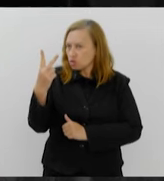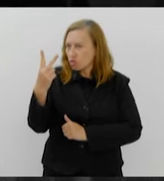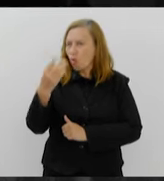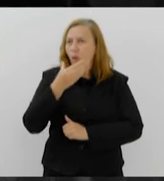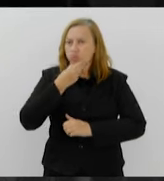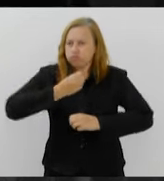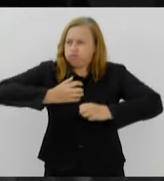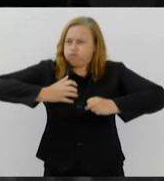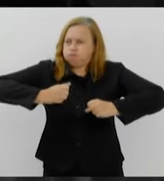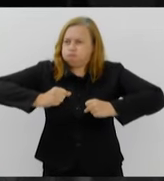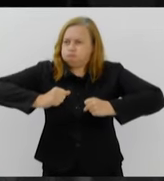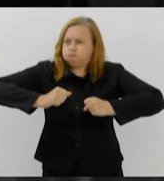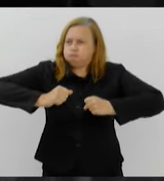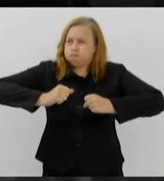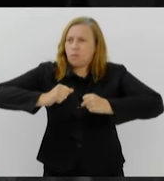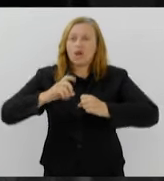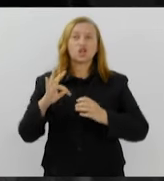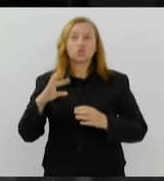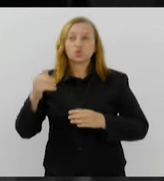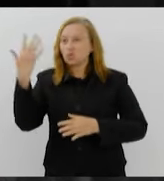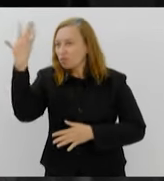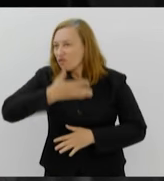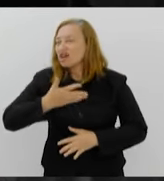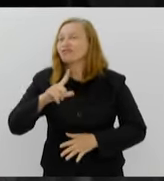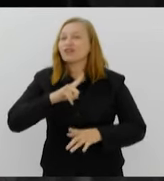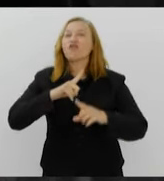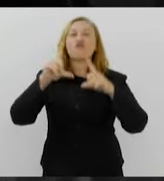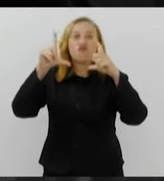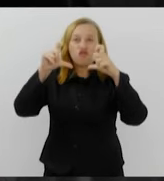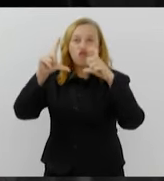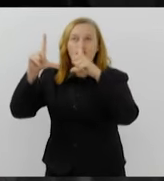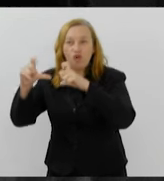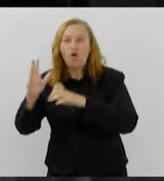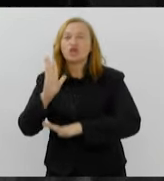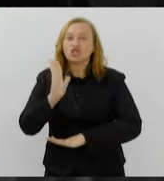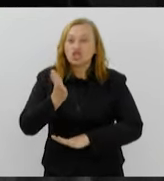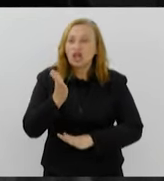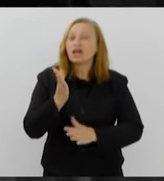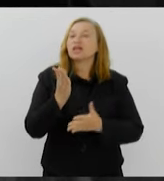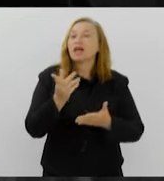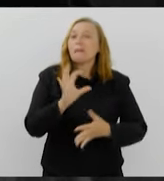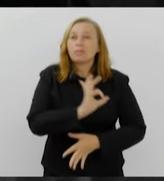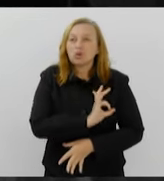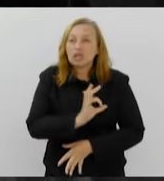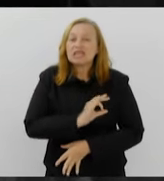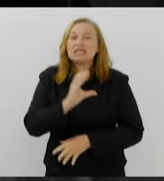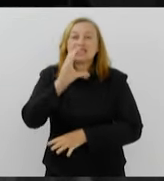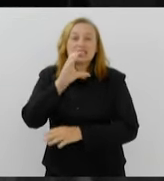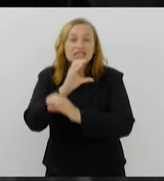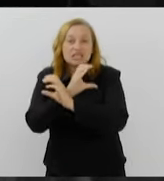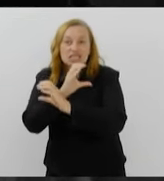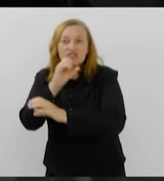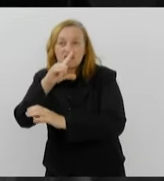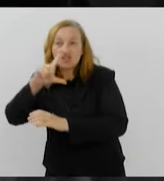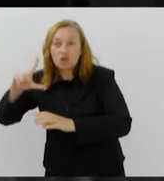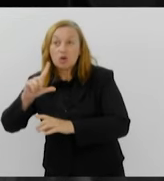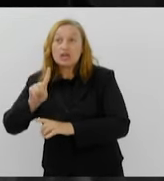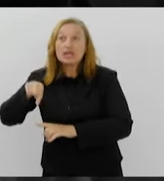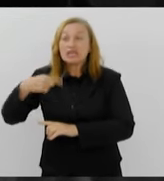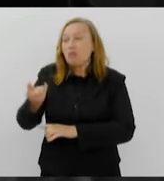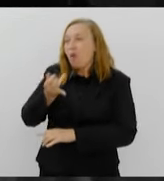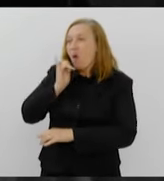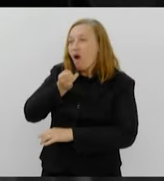e tá tudo comprovado tem fotografia já está em posse da Polícia Civil dois brutamontes que depois Os